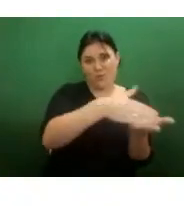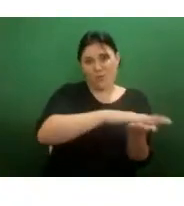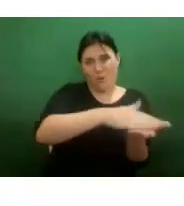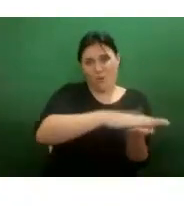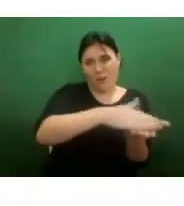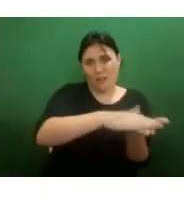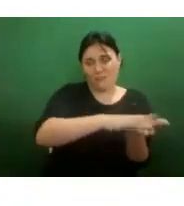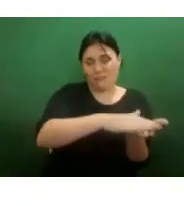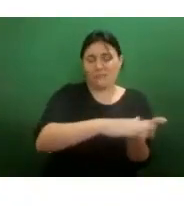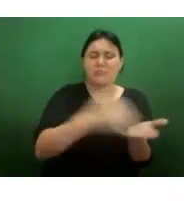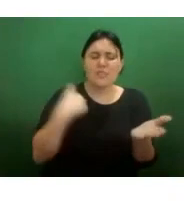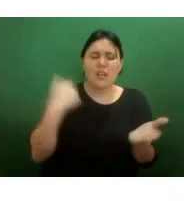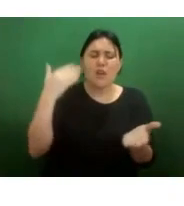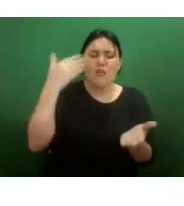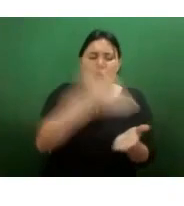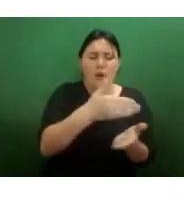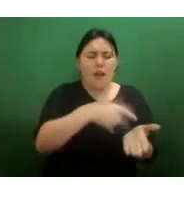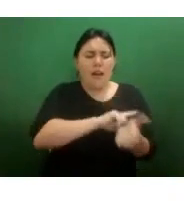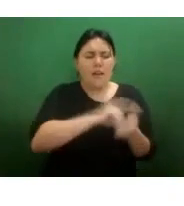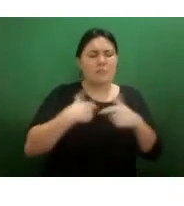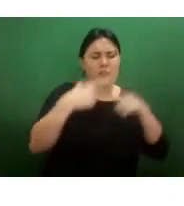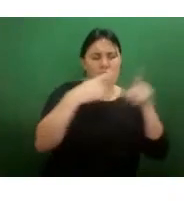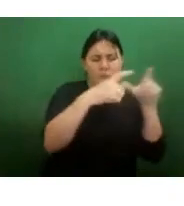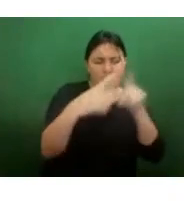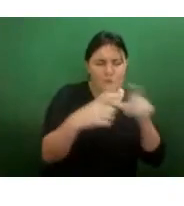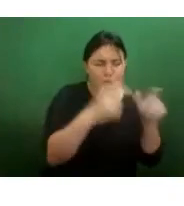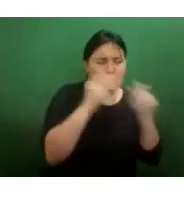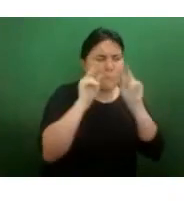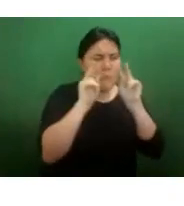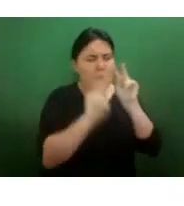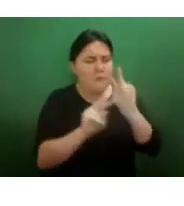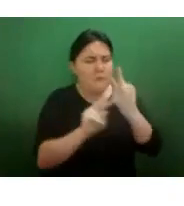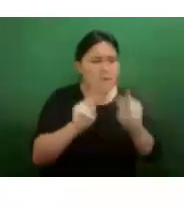foi antes para ver, fotografar, e para